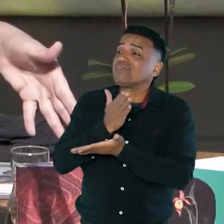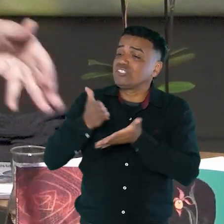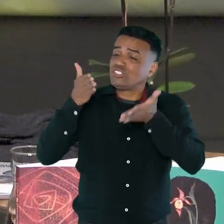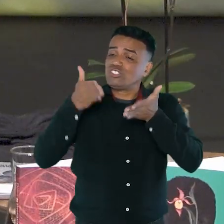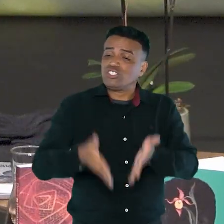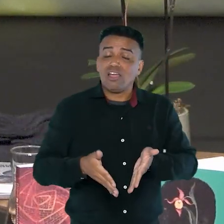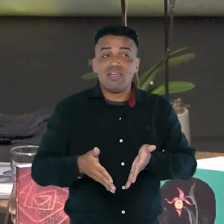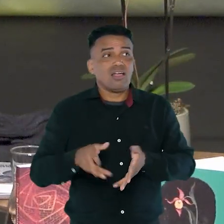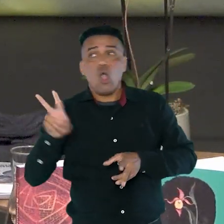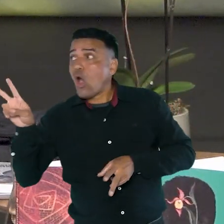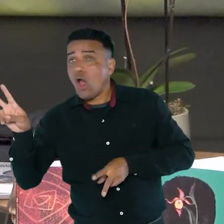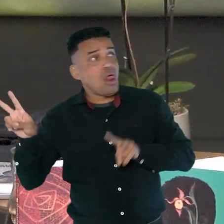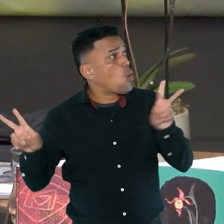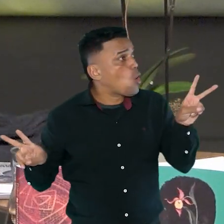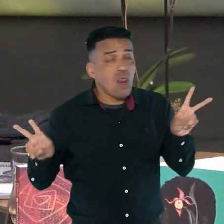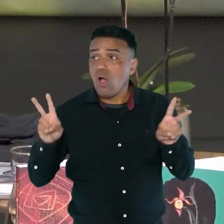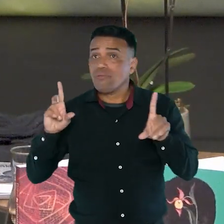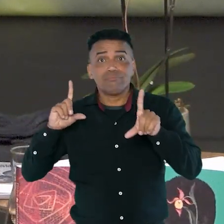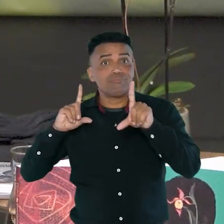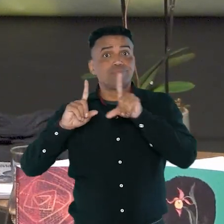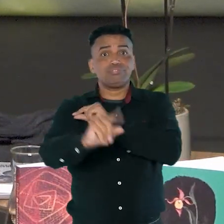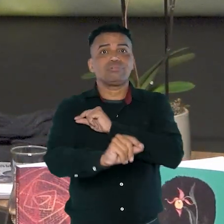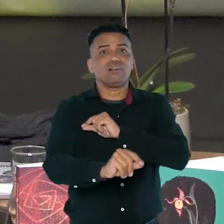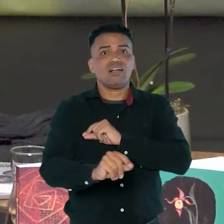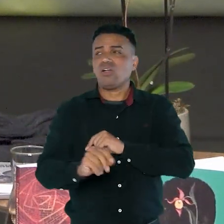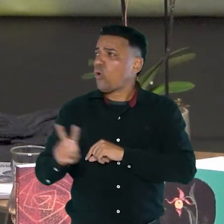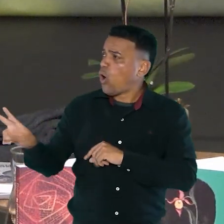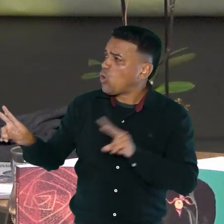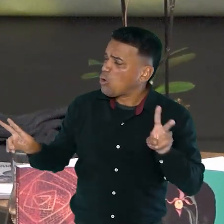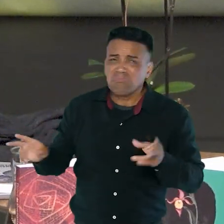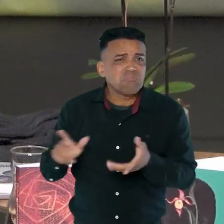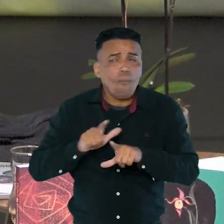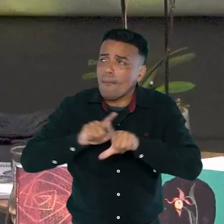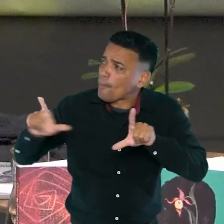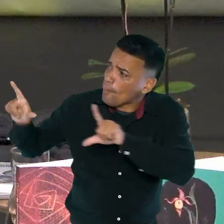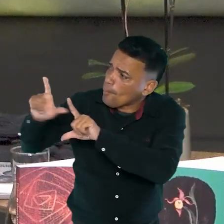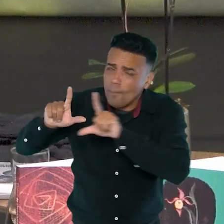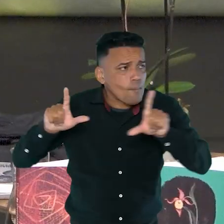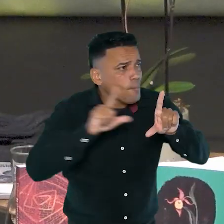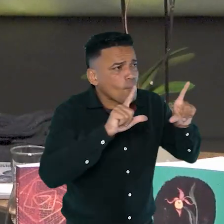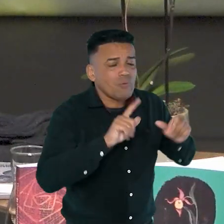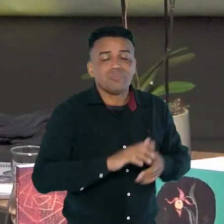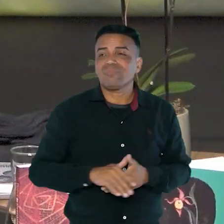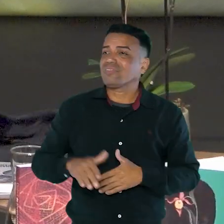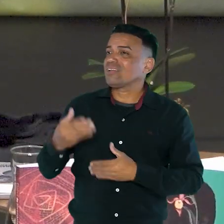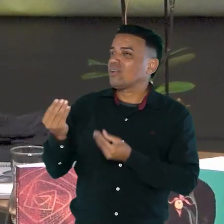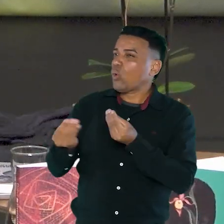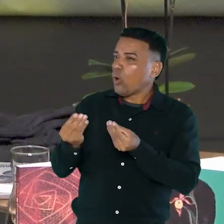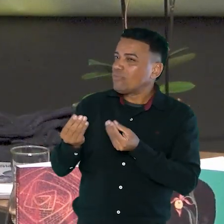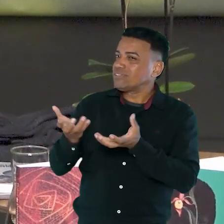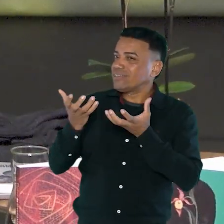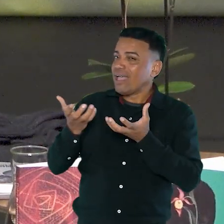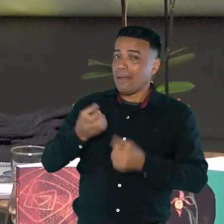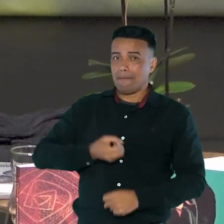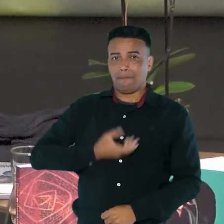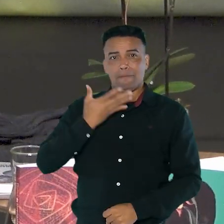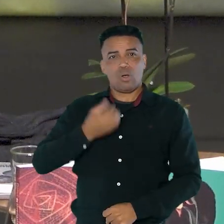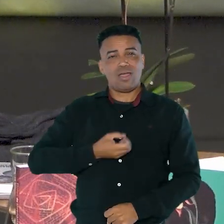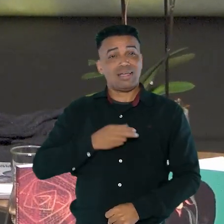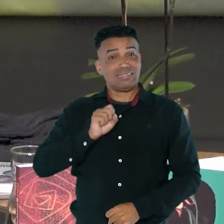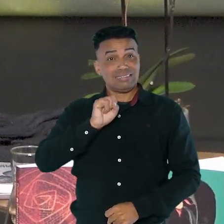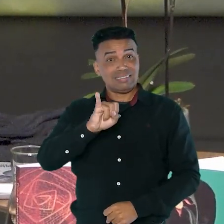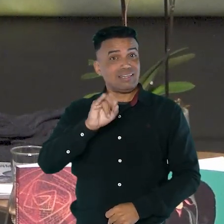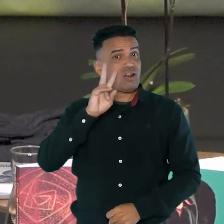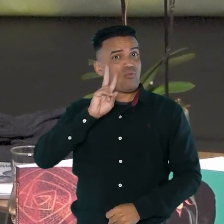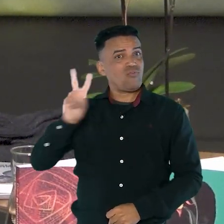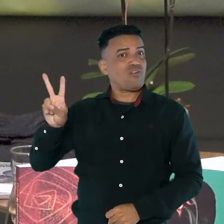chega aqui, dá uma olhada e sai fora. E eu vou lá e não vejo nada. E ele disse: como é que você quer ser poeta se